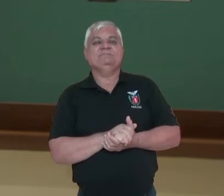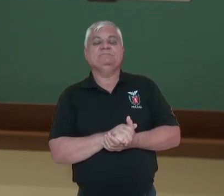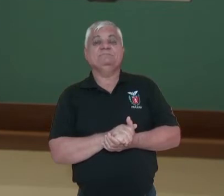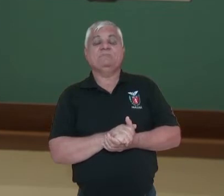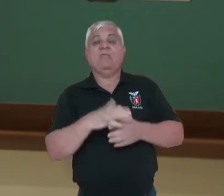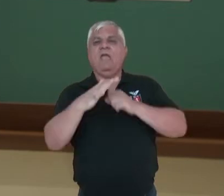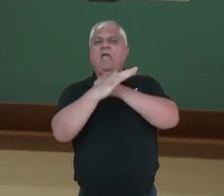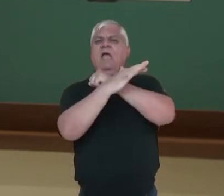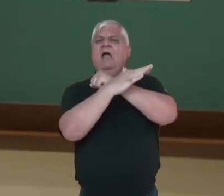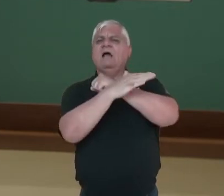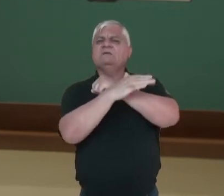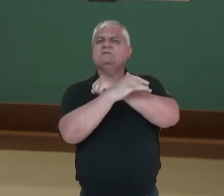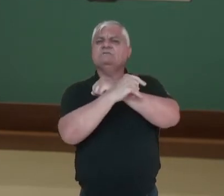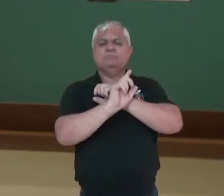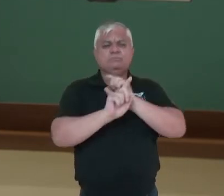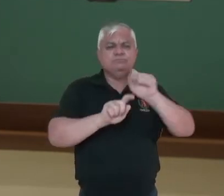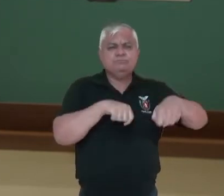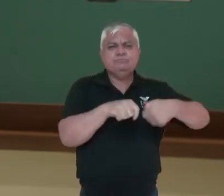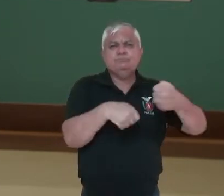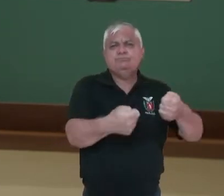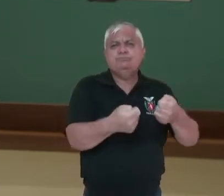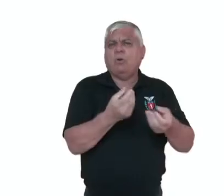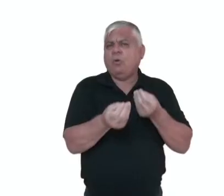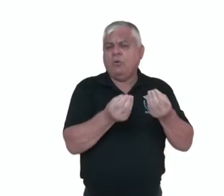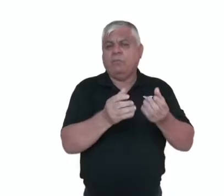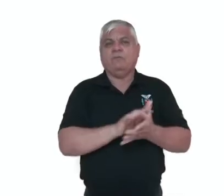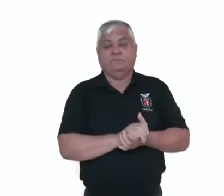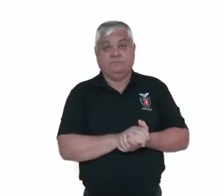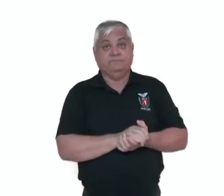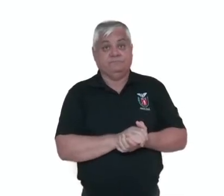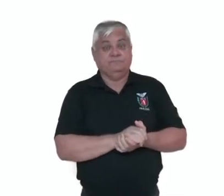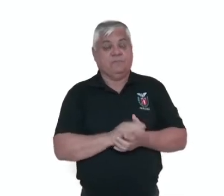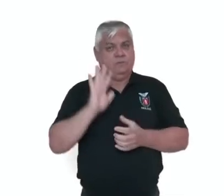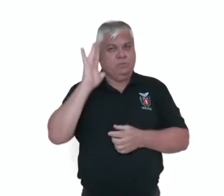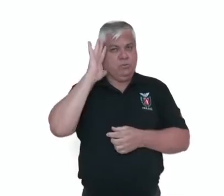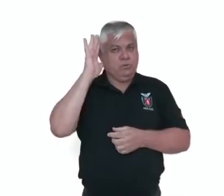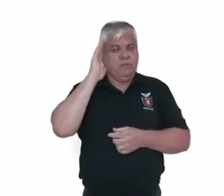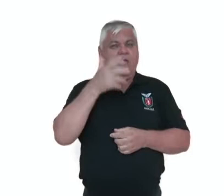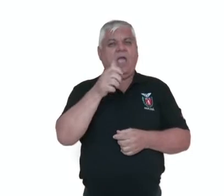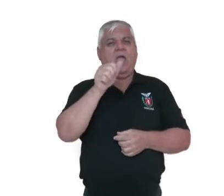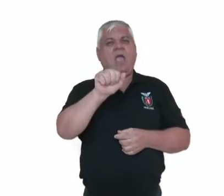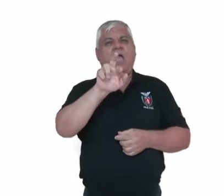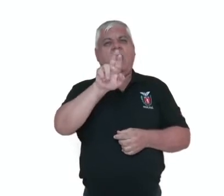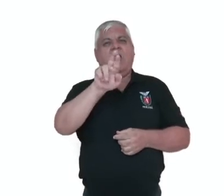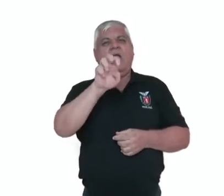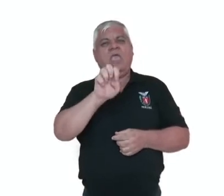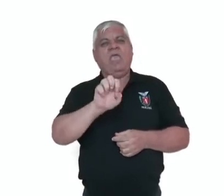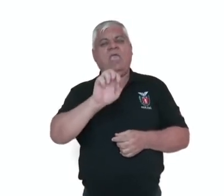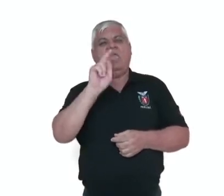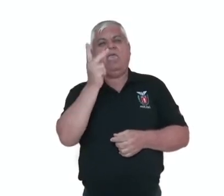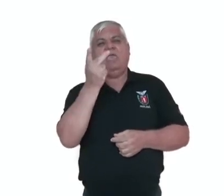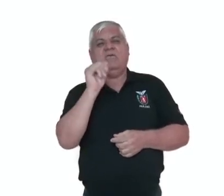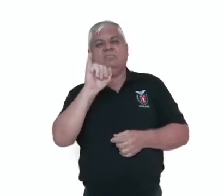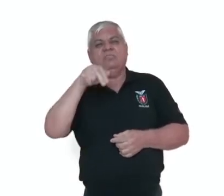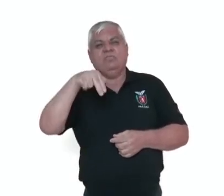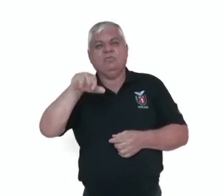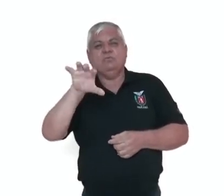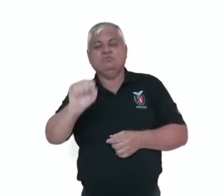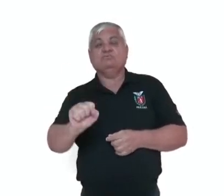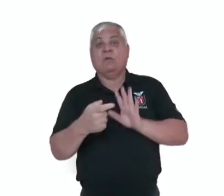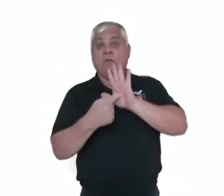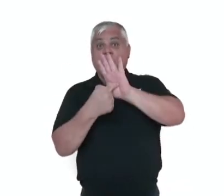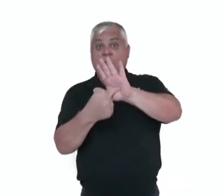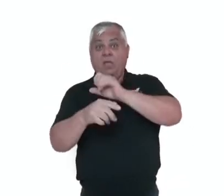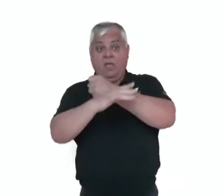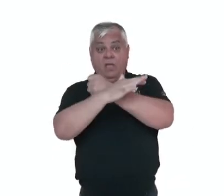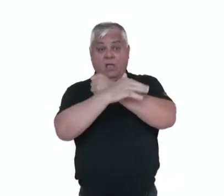Agora vamos falar um pouquinho da classificação dos ácidos. Então, segundo a teoria de Arrhenius, os ácidos são identificados por apresentarem átomos